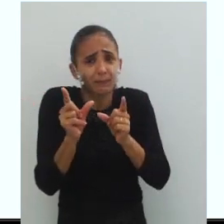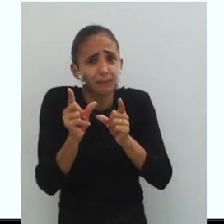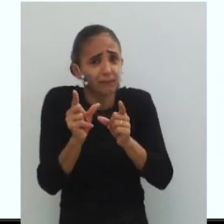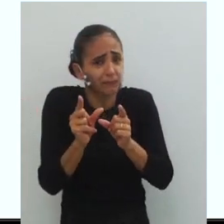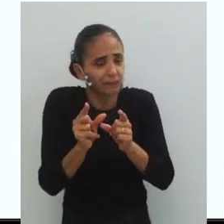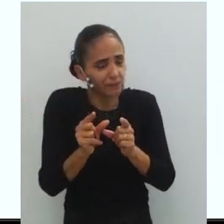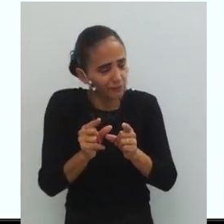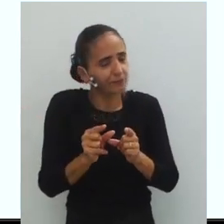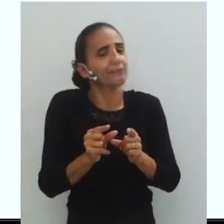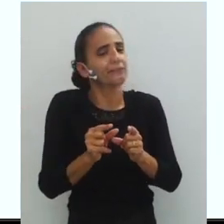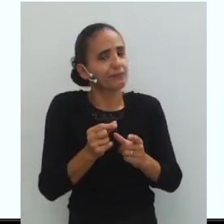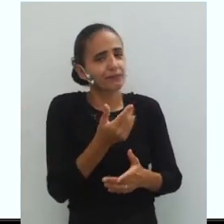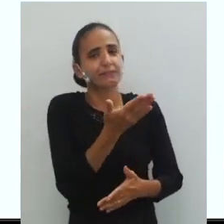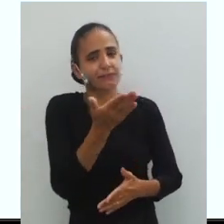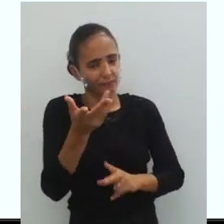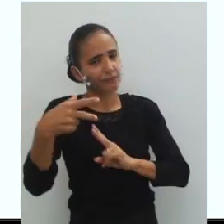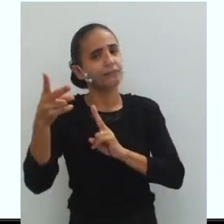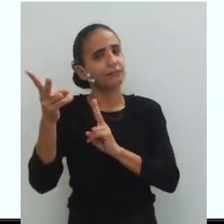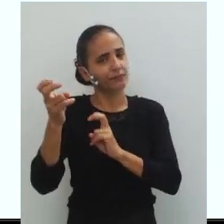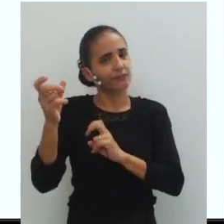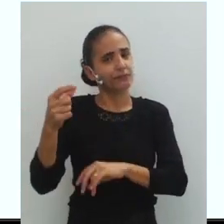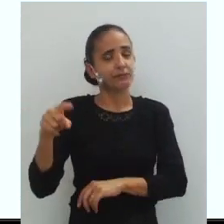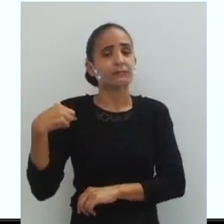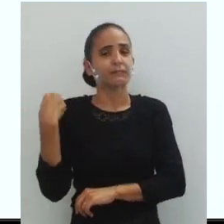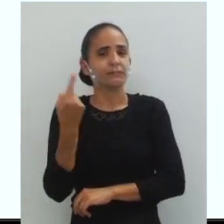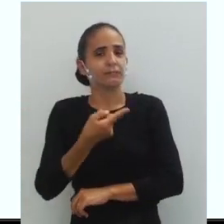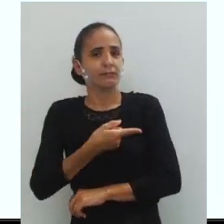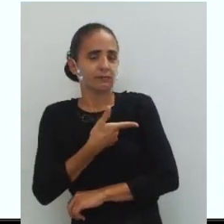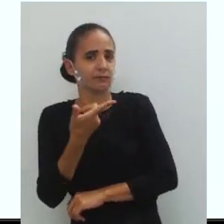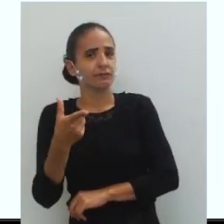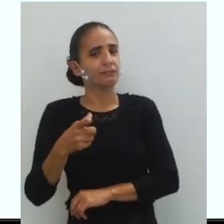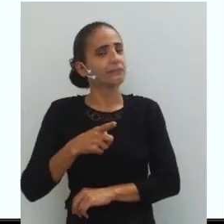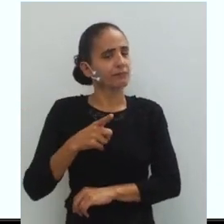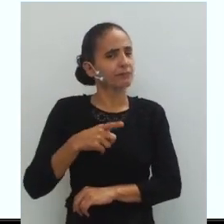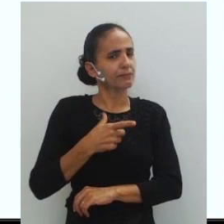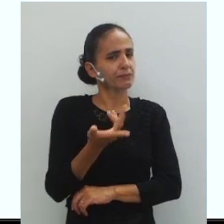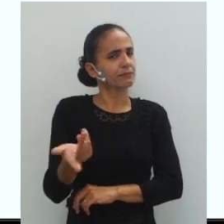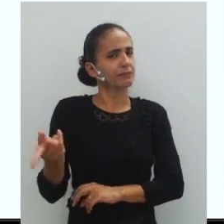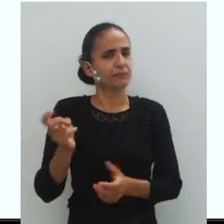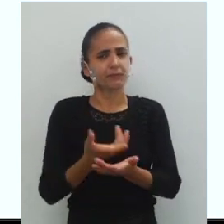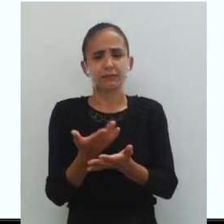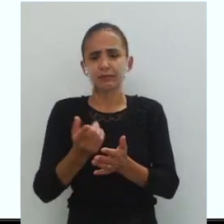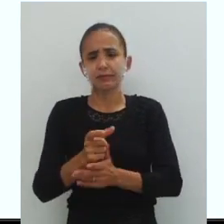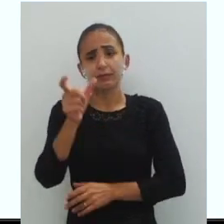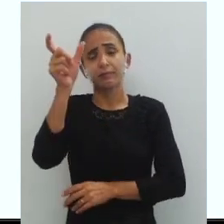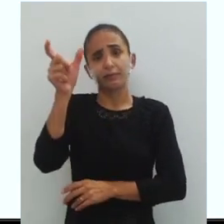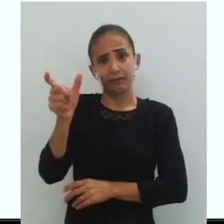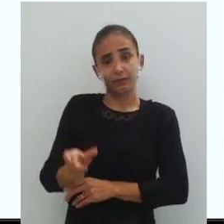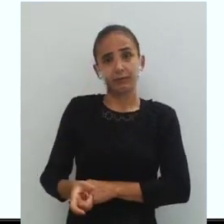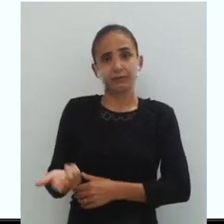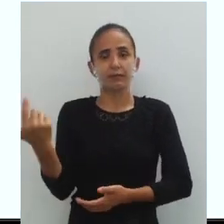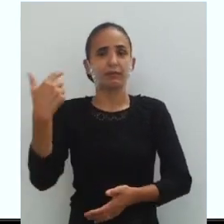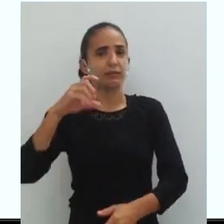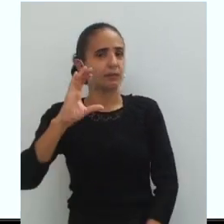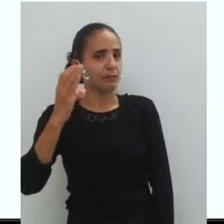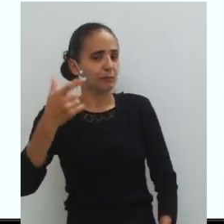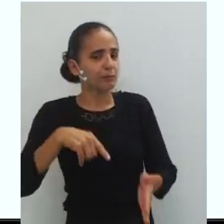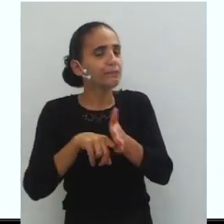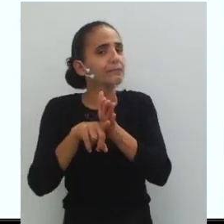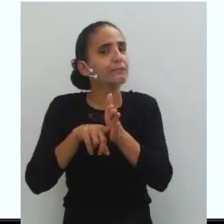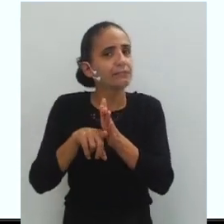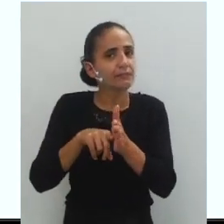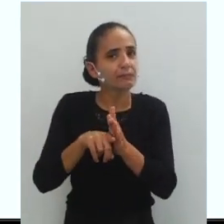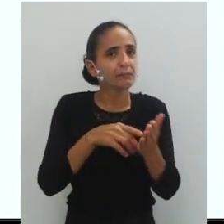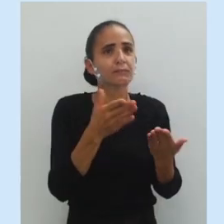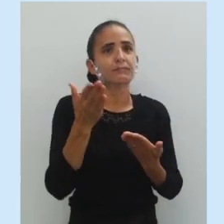vez um tamanho menor. Então, a gente tem outro, né, grande cientista, que eu gostaria que